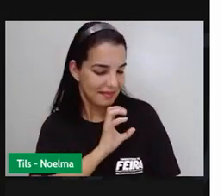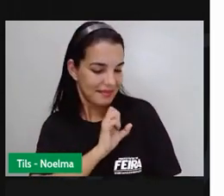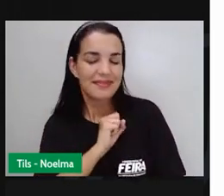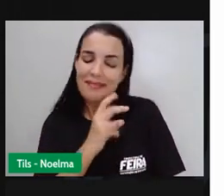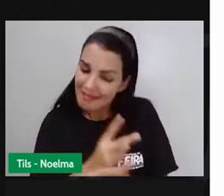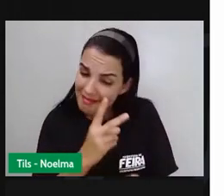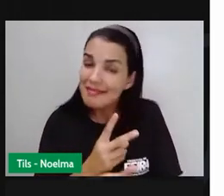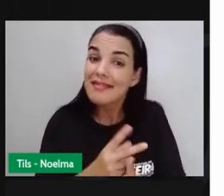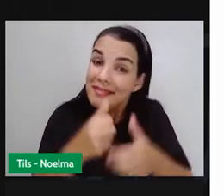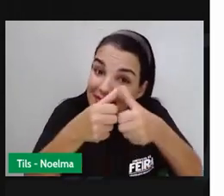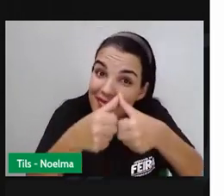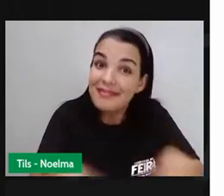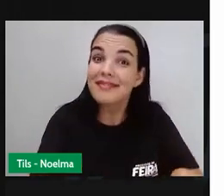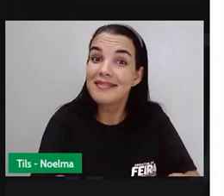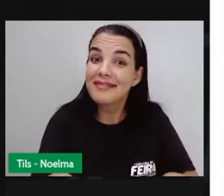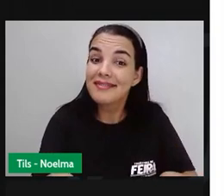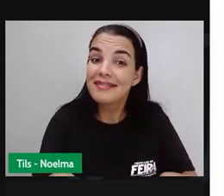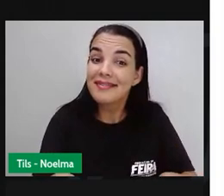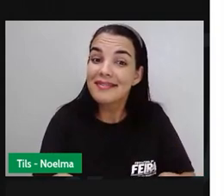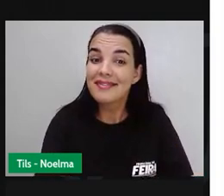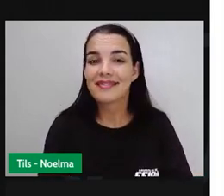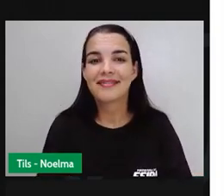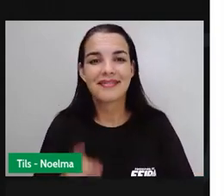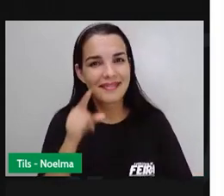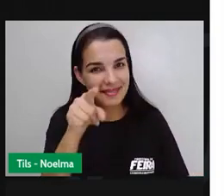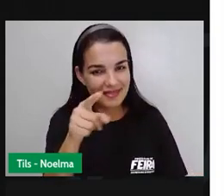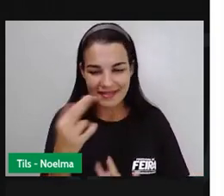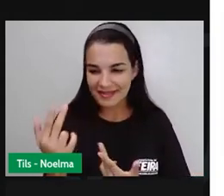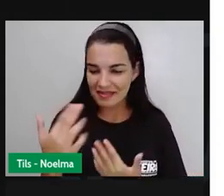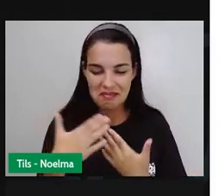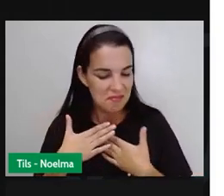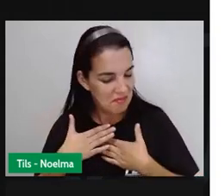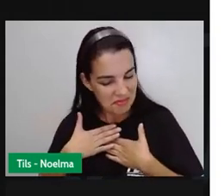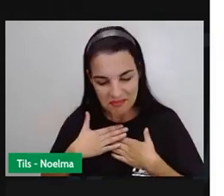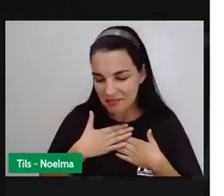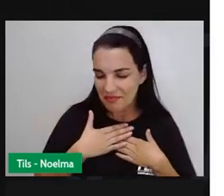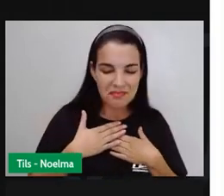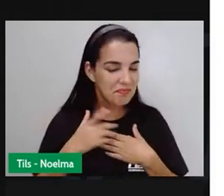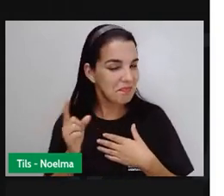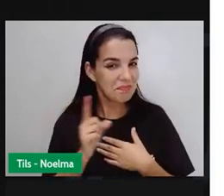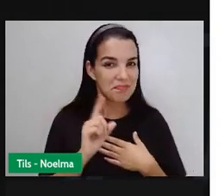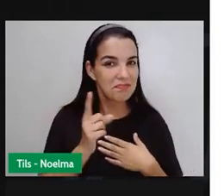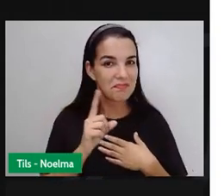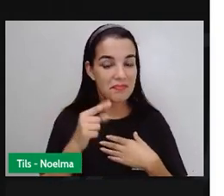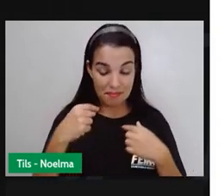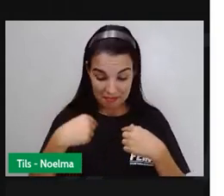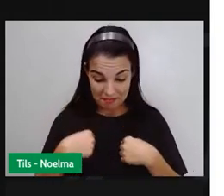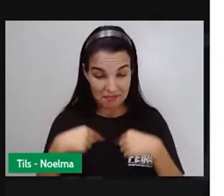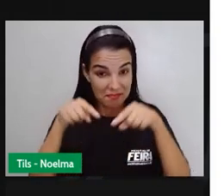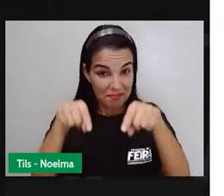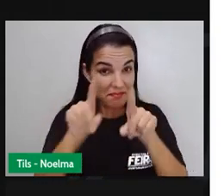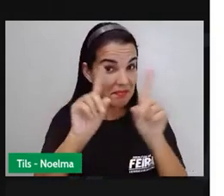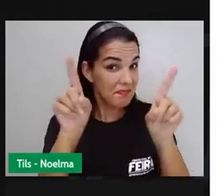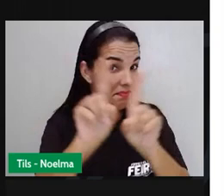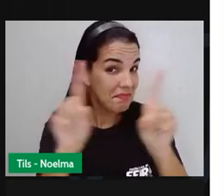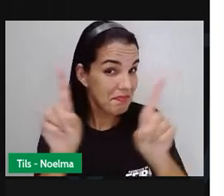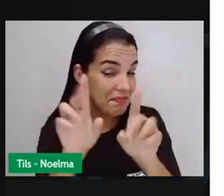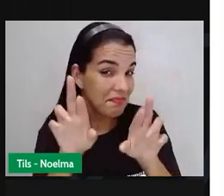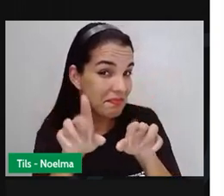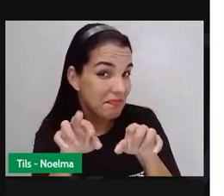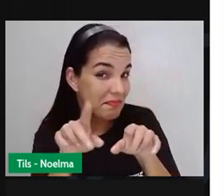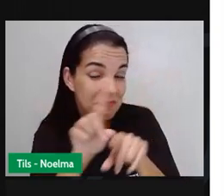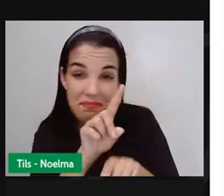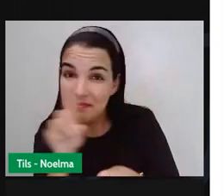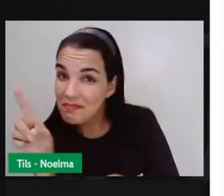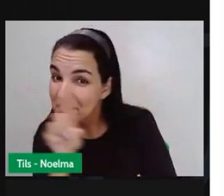sempre assim que deve ser. Você não é igual a mim, eu não sou igual a